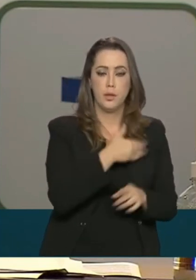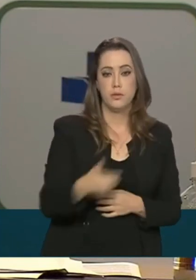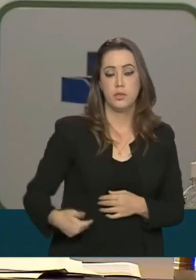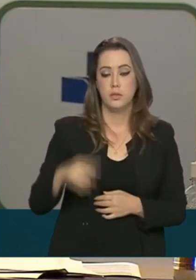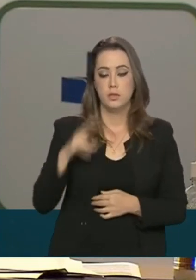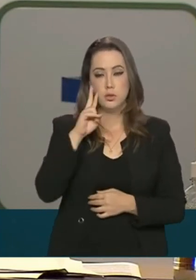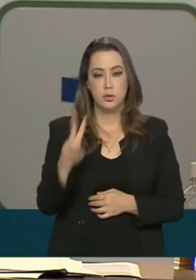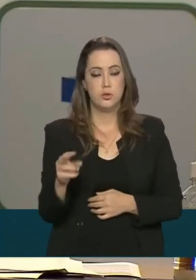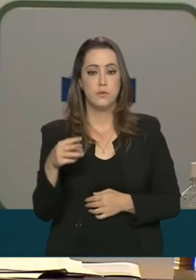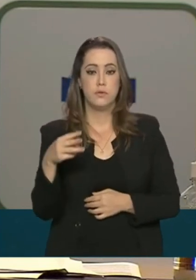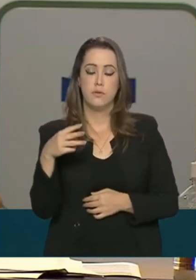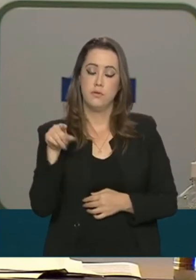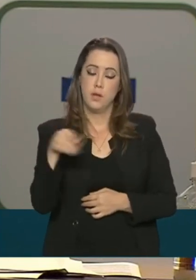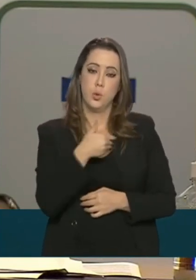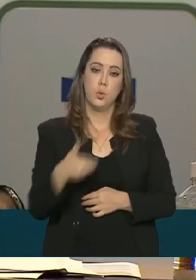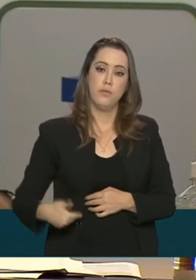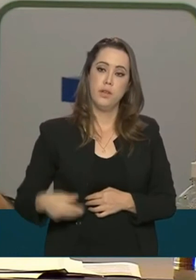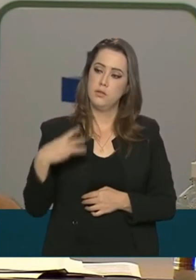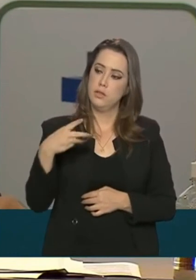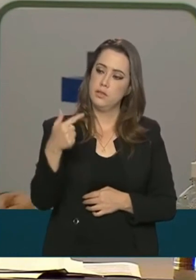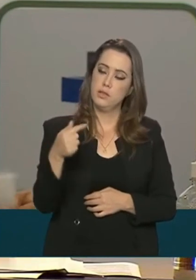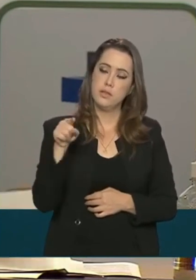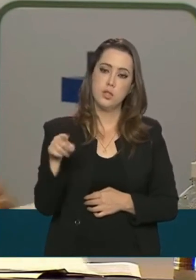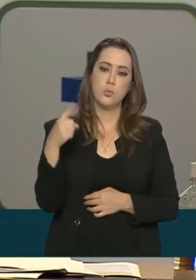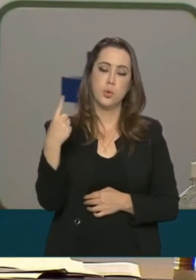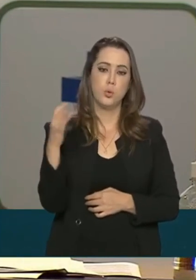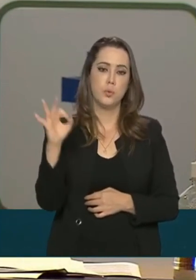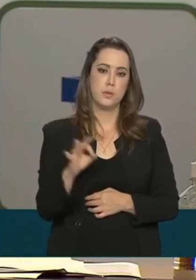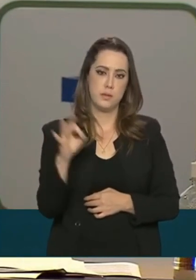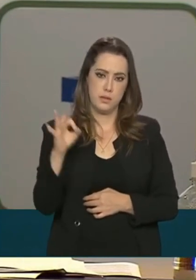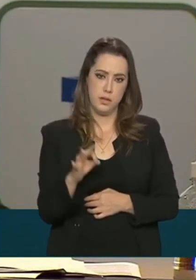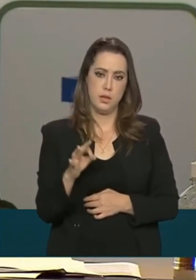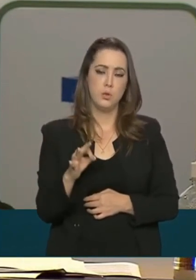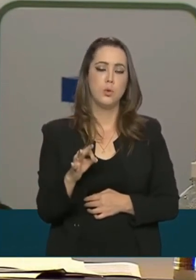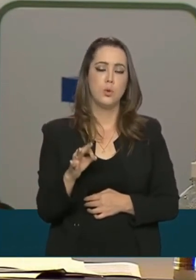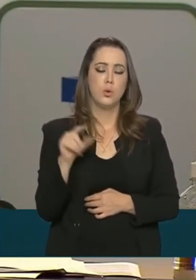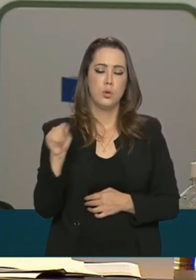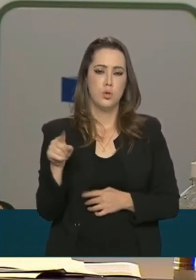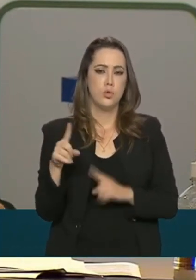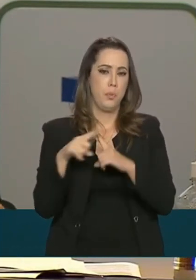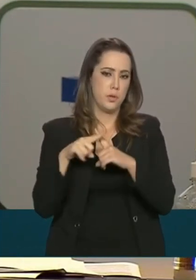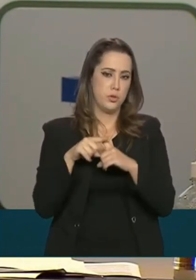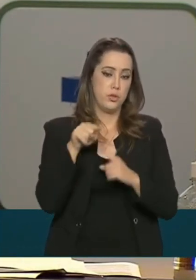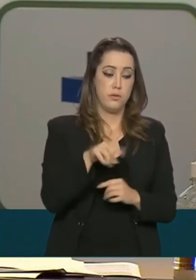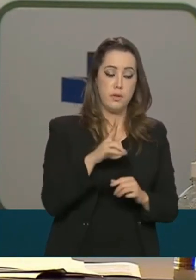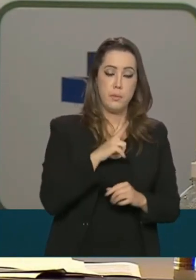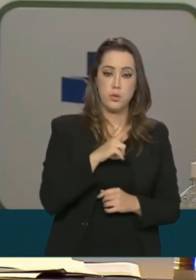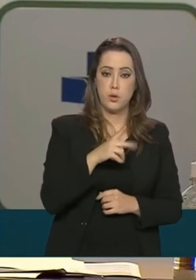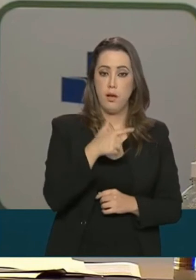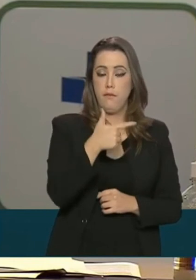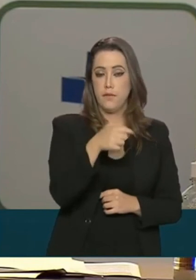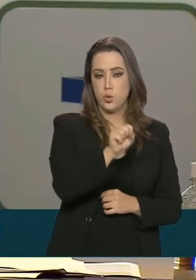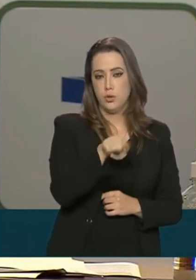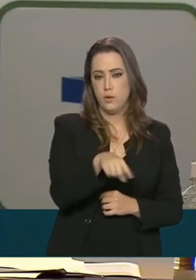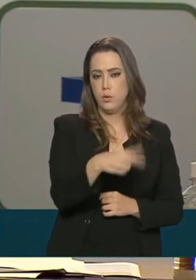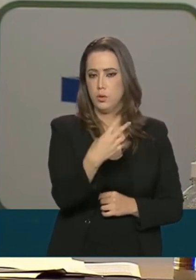tendo 37,1% de positividade e a rede privada de 28,2%. Quando nós olhamos